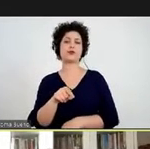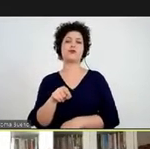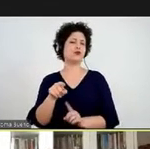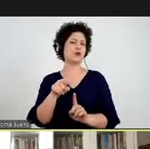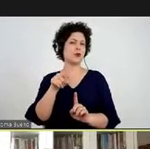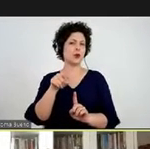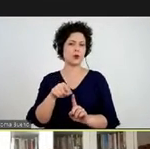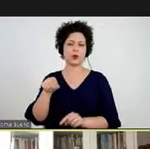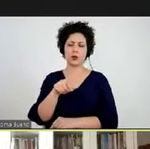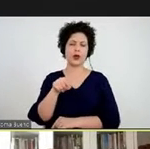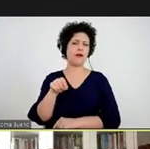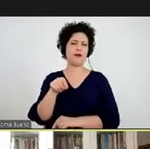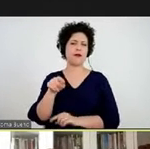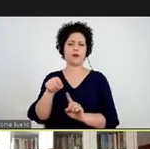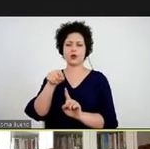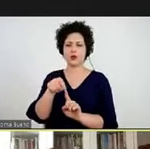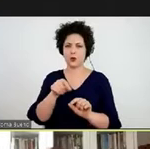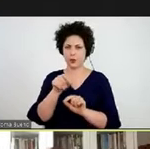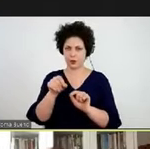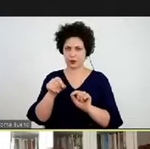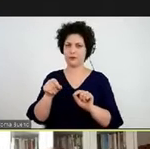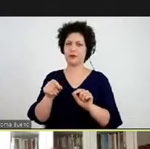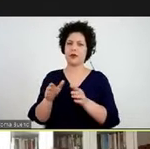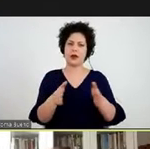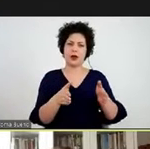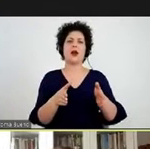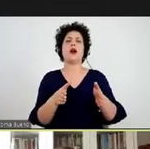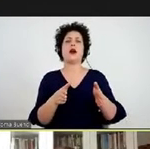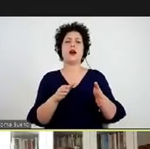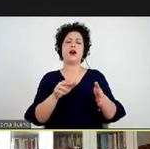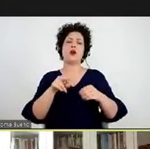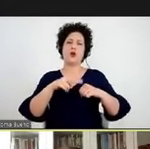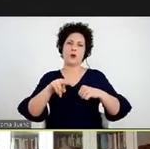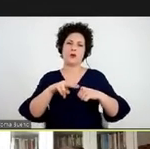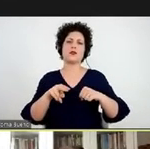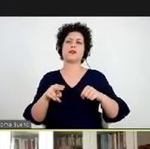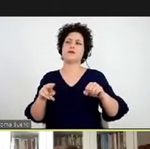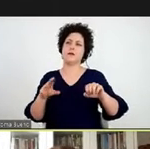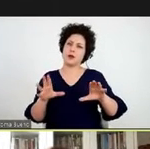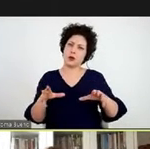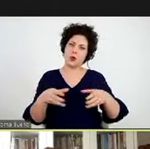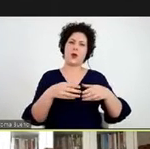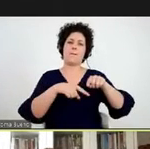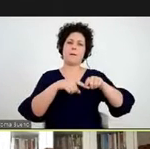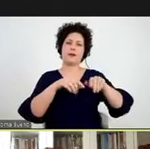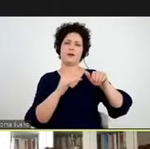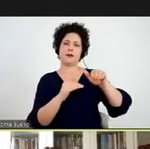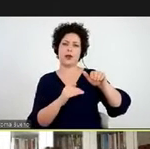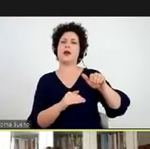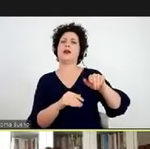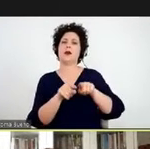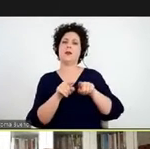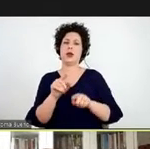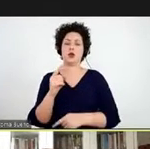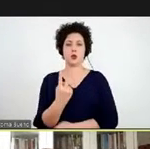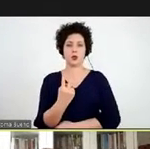têm como foco as obras da coleção de arte da UFES, e ainda 2 teses de doutorado,